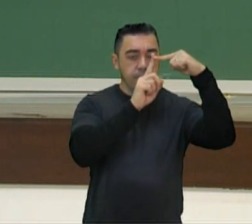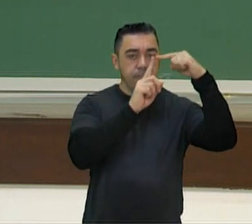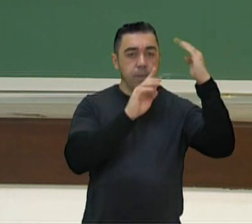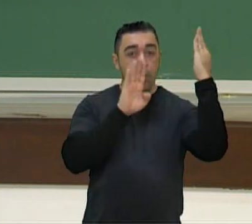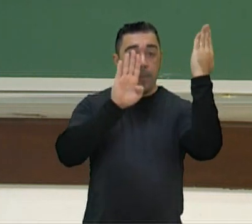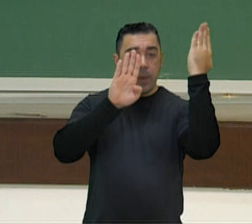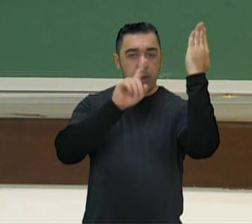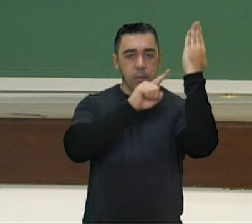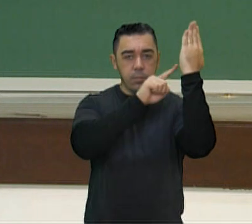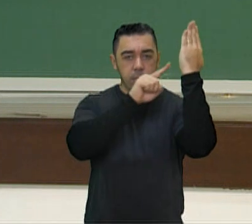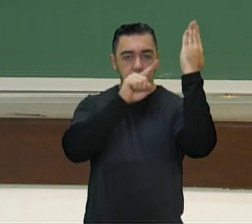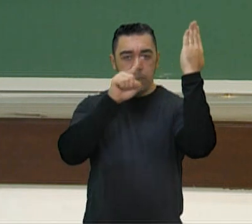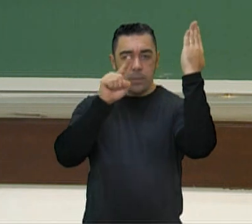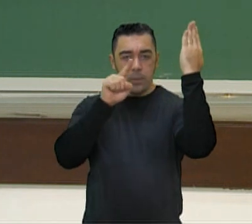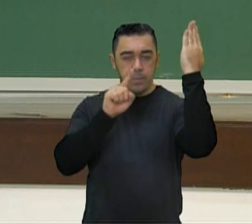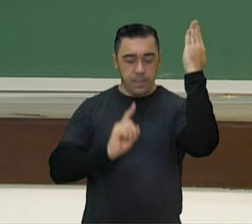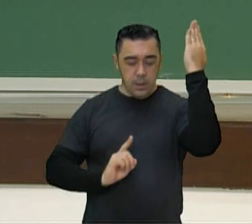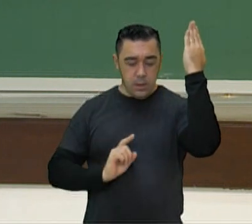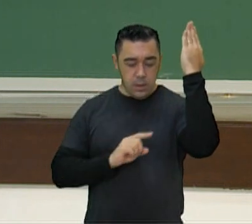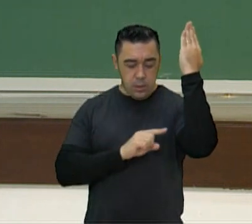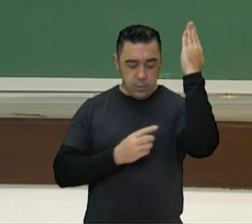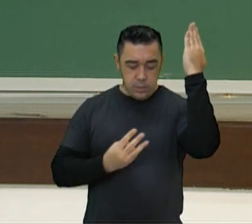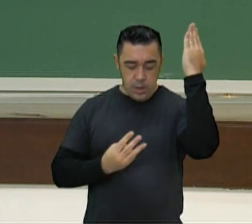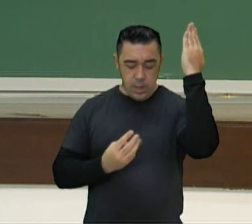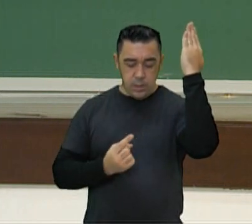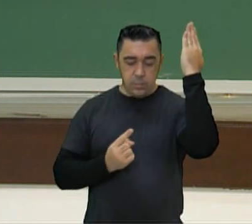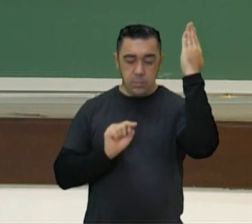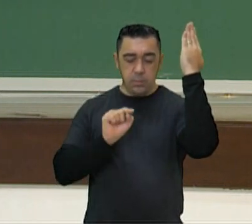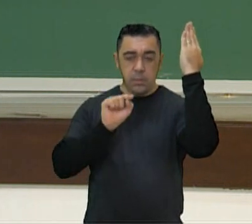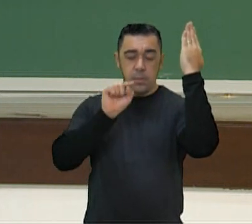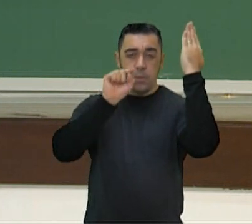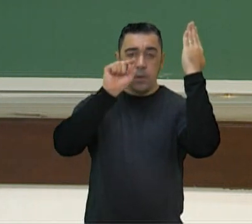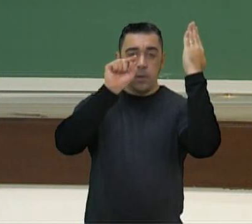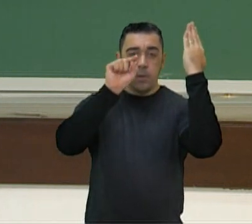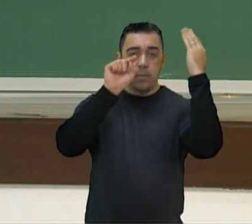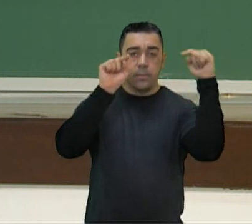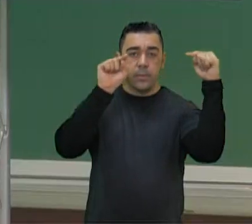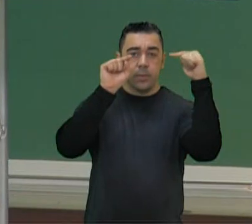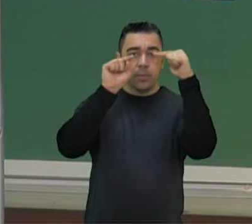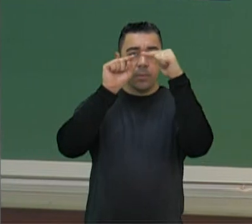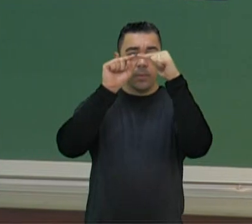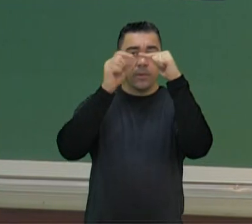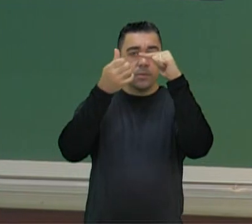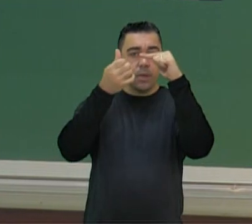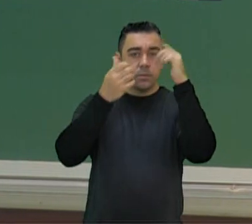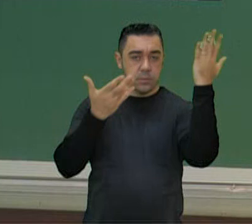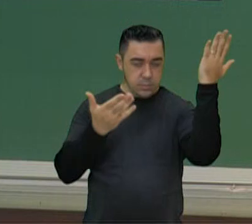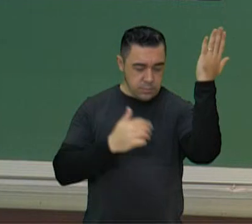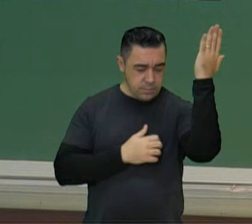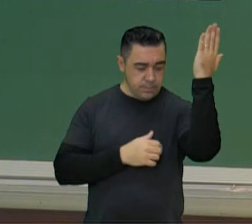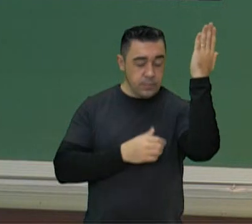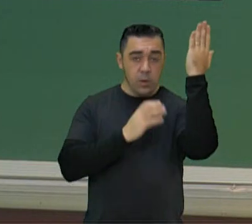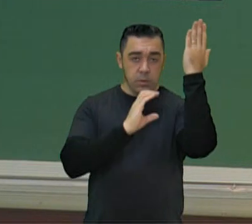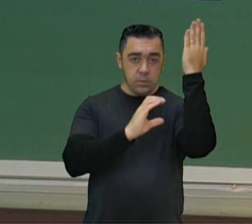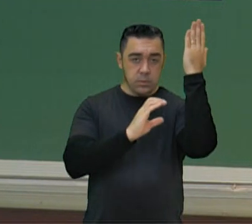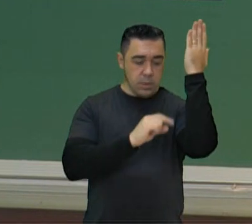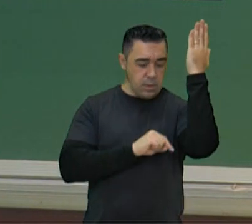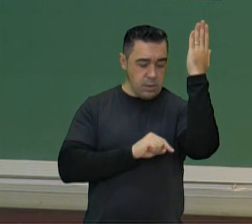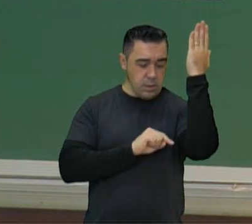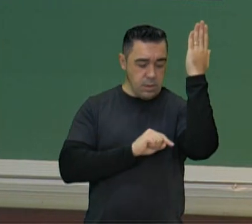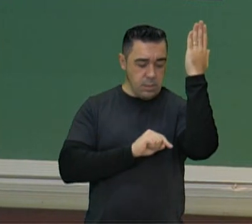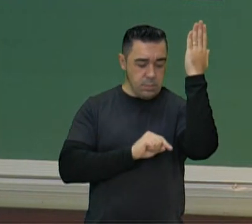e 6. O B fica aqui, ó, 3 e o 6. O C, 3 e